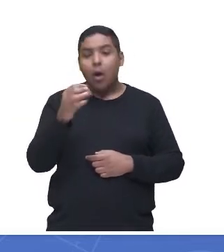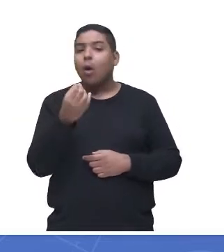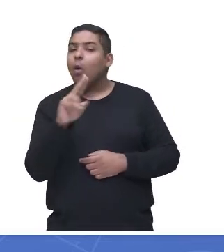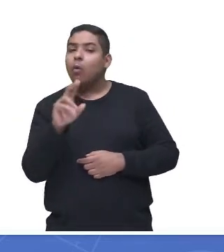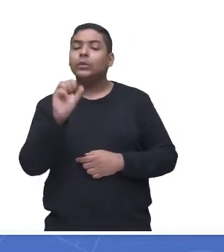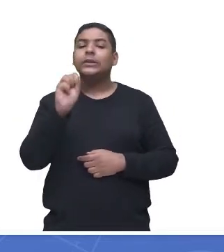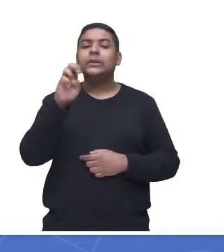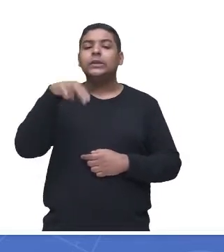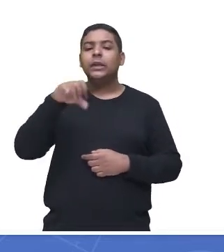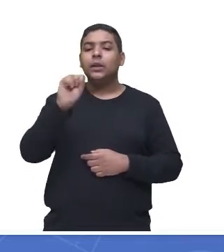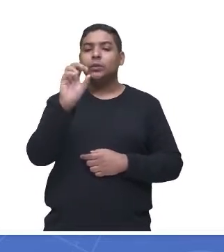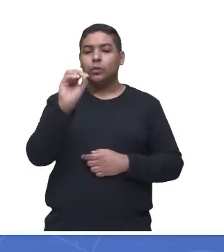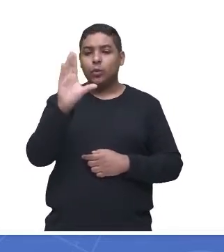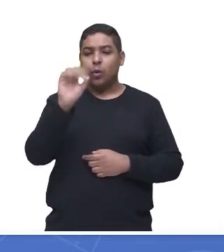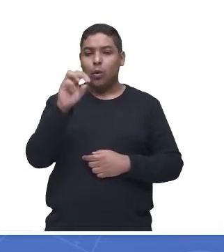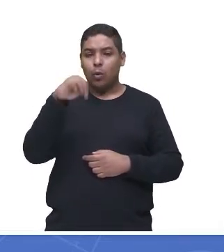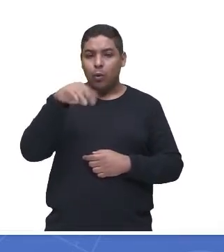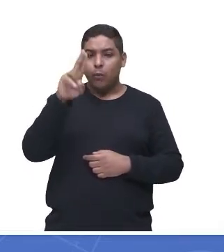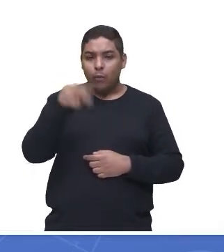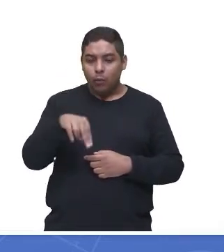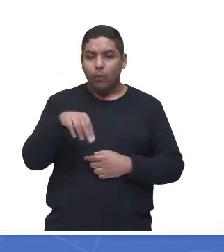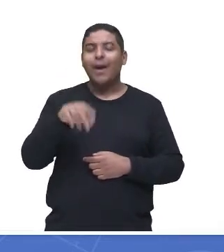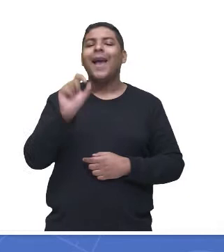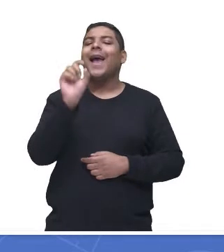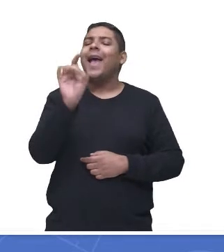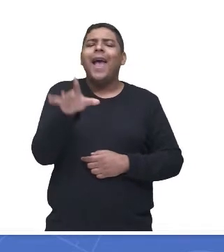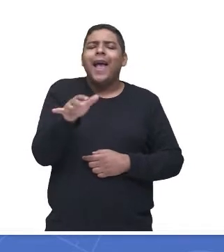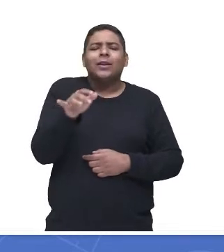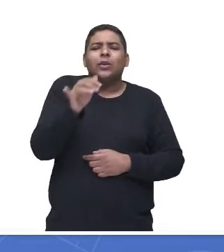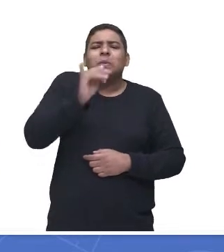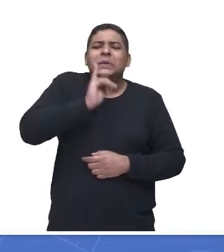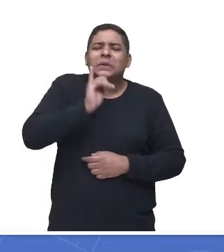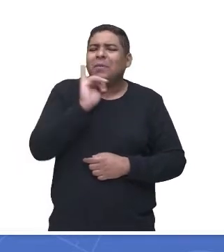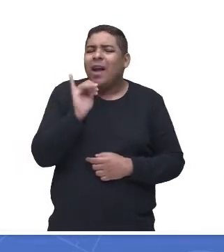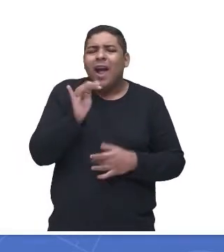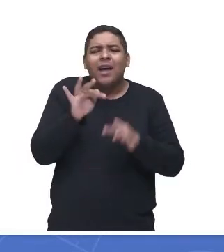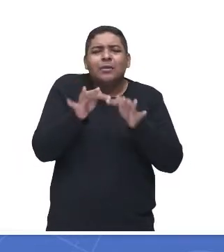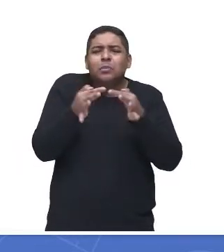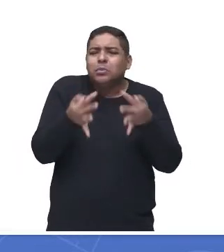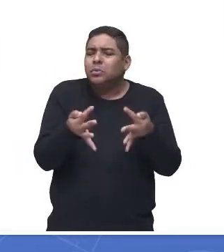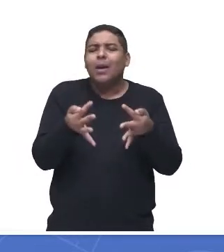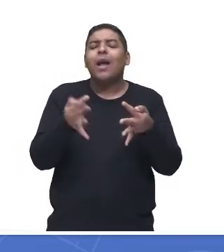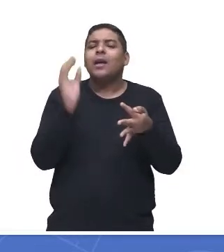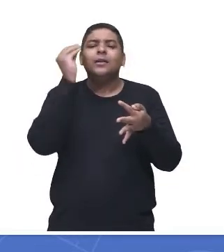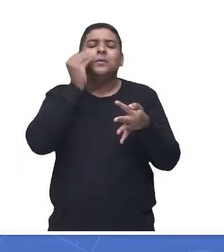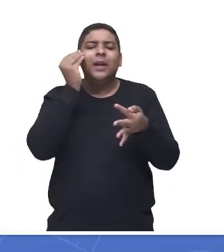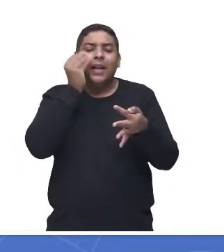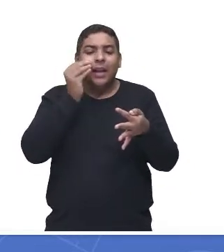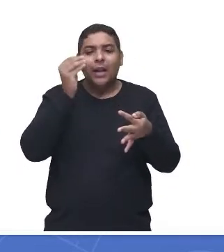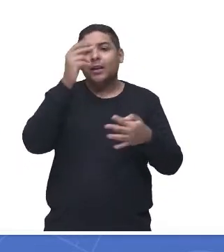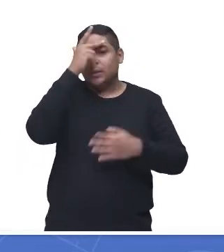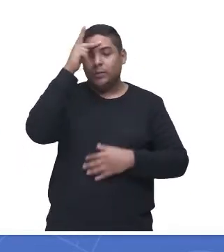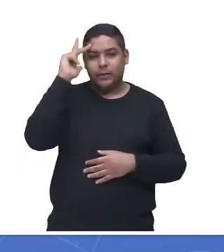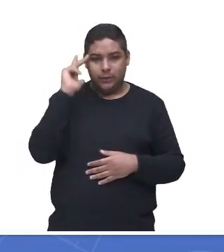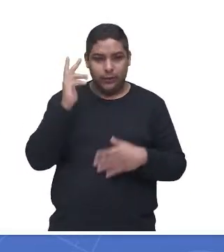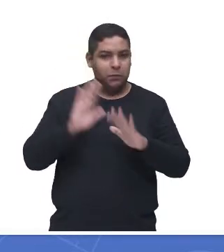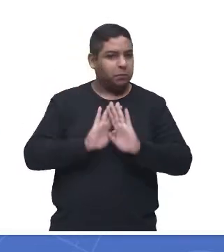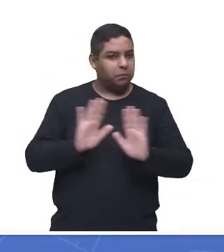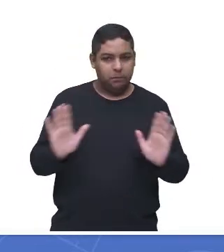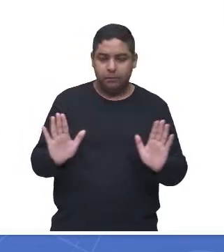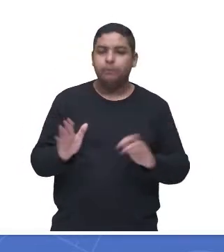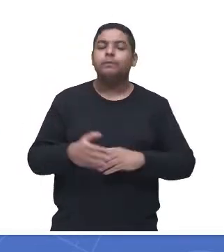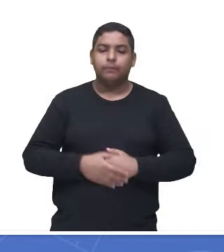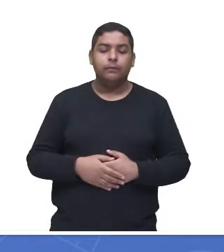ele está baseado na pura experiência das pessoas. Então, quando eu estou